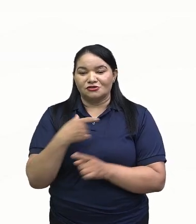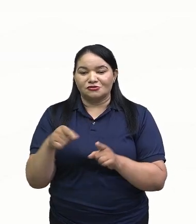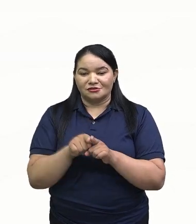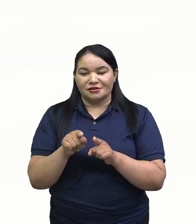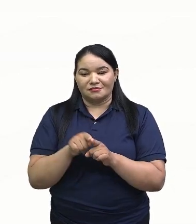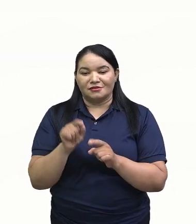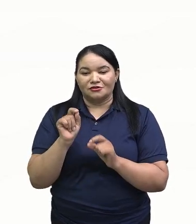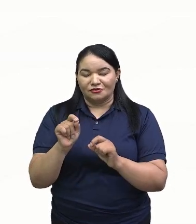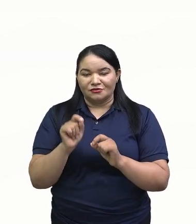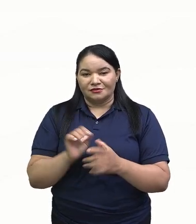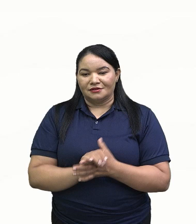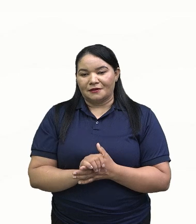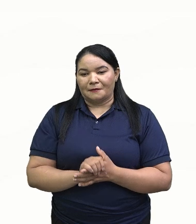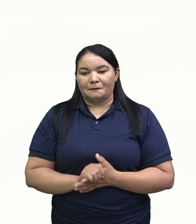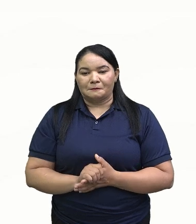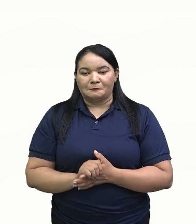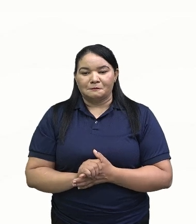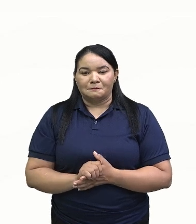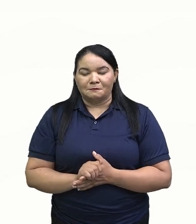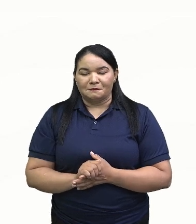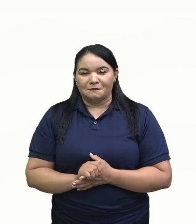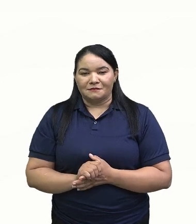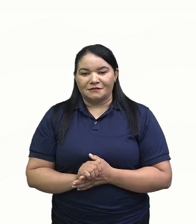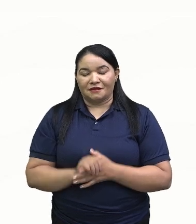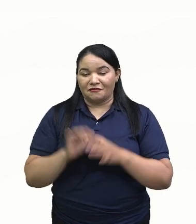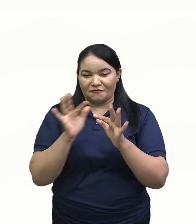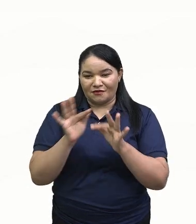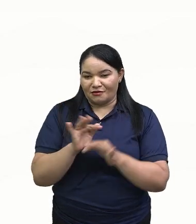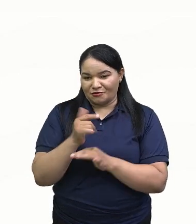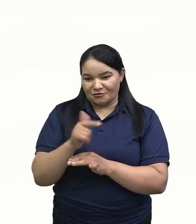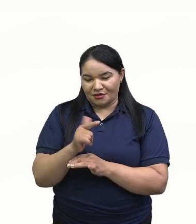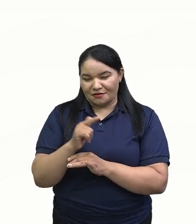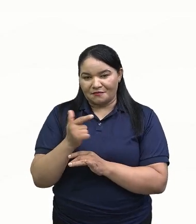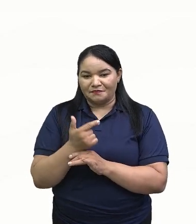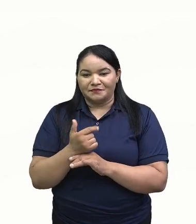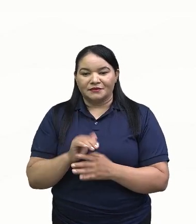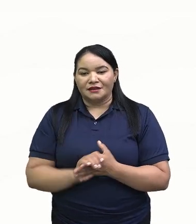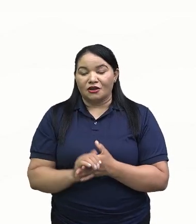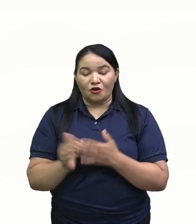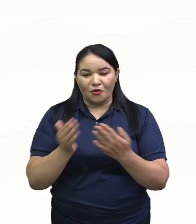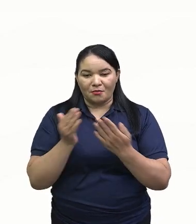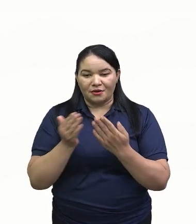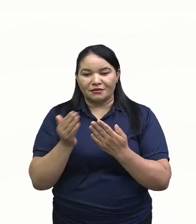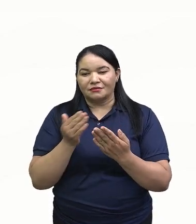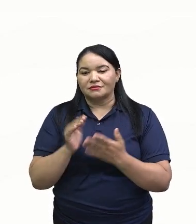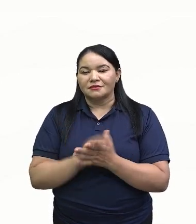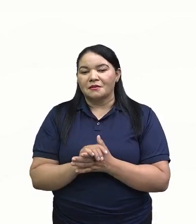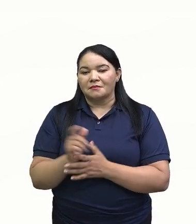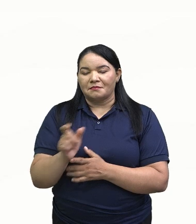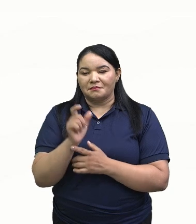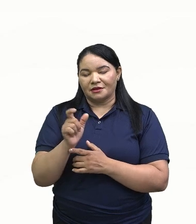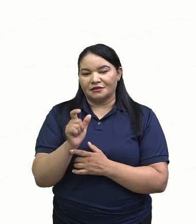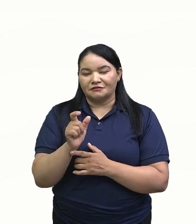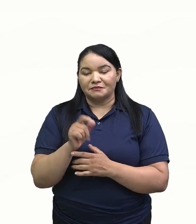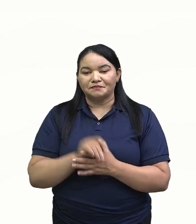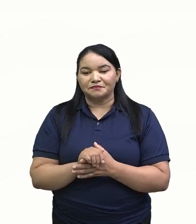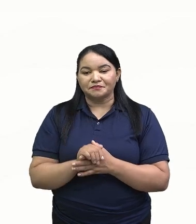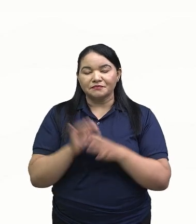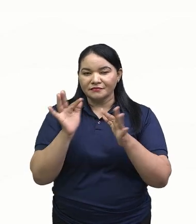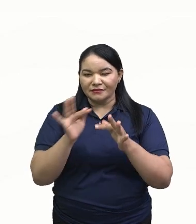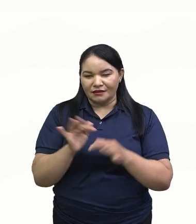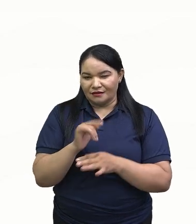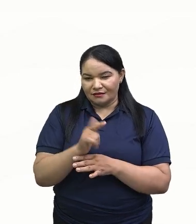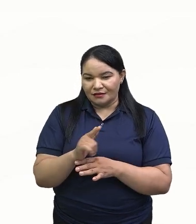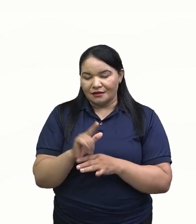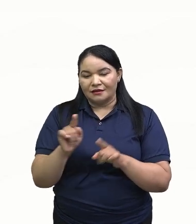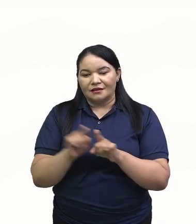de infelicidade, por exemplo, né? Observe aí, olha, compare a palavra infeliz e invisível com essas outras. Notem que